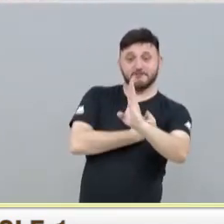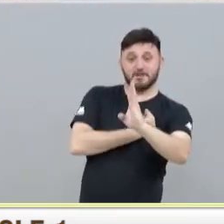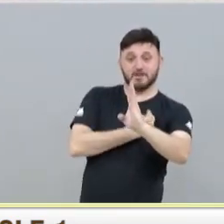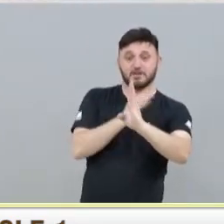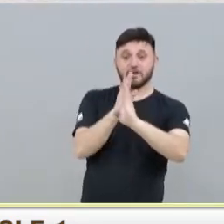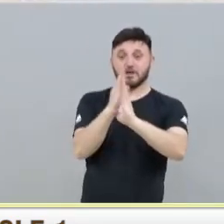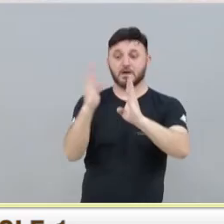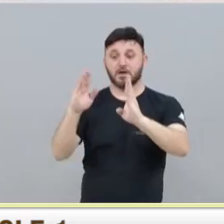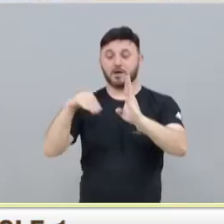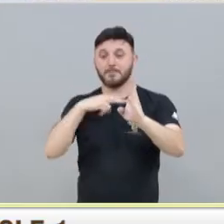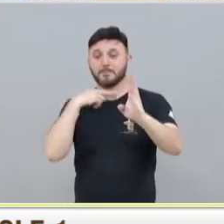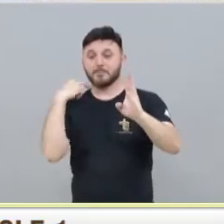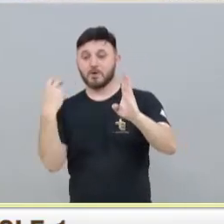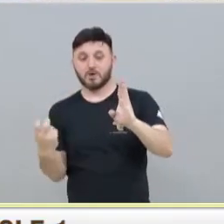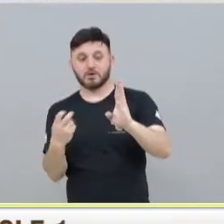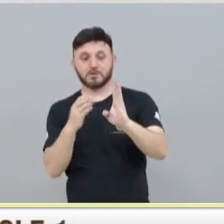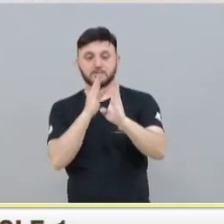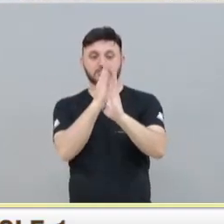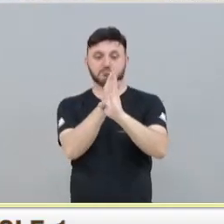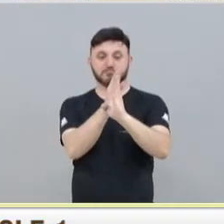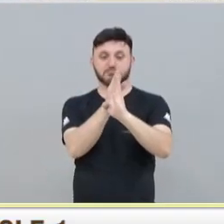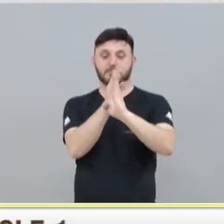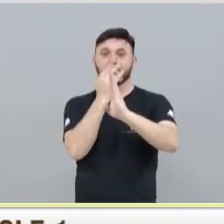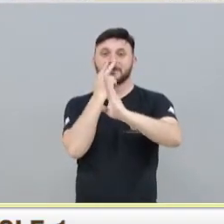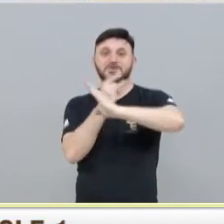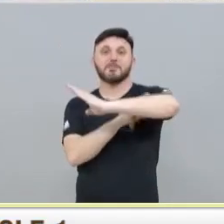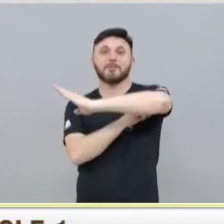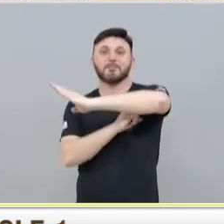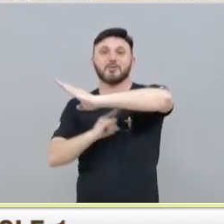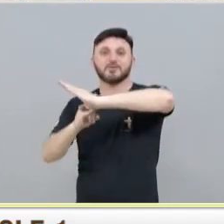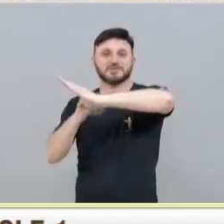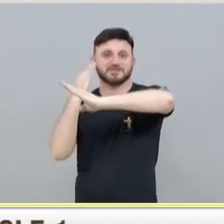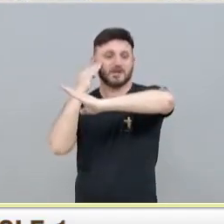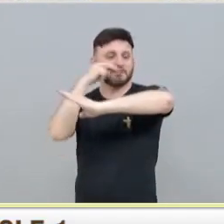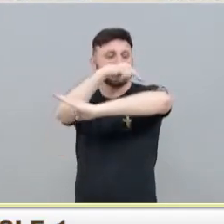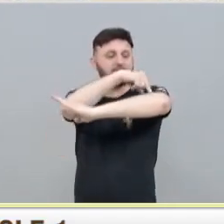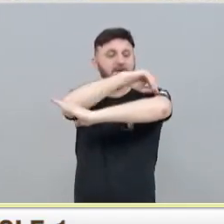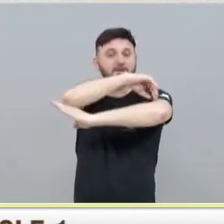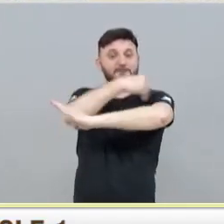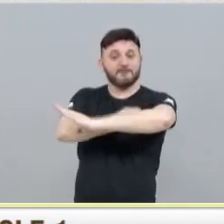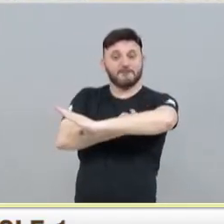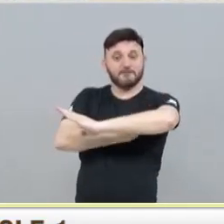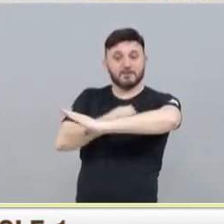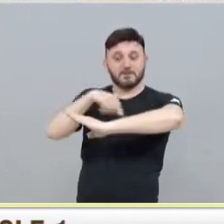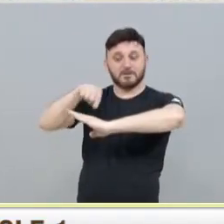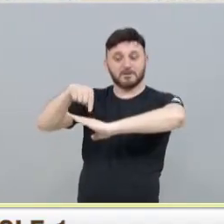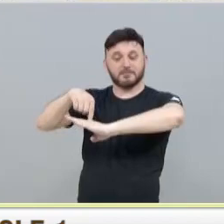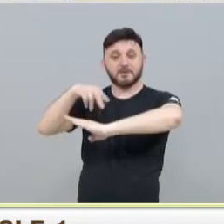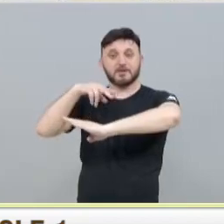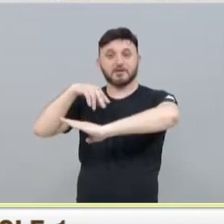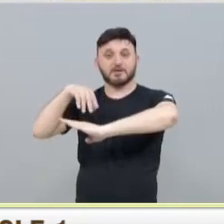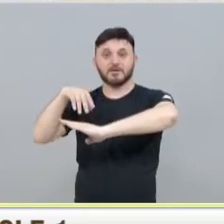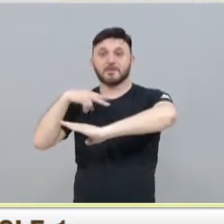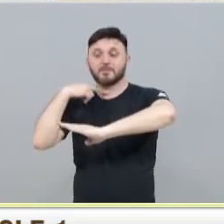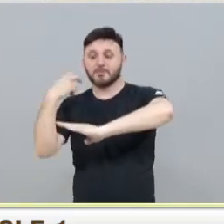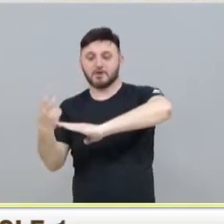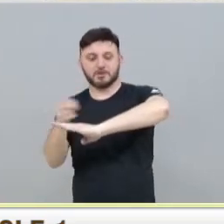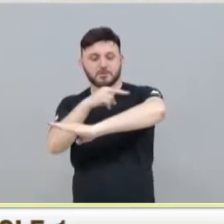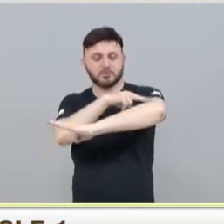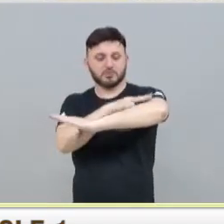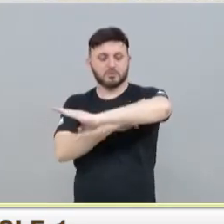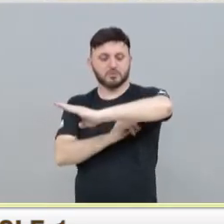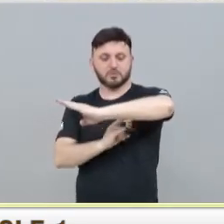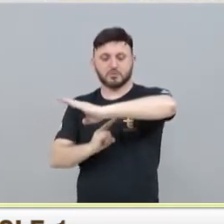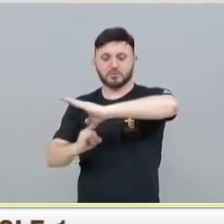a ponte final por isso nós acreditamos que toda religião